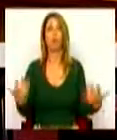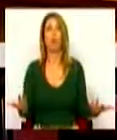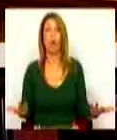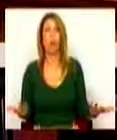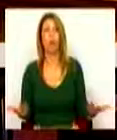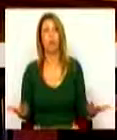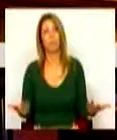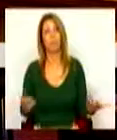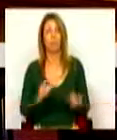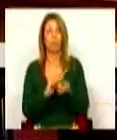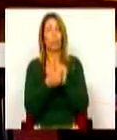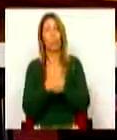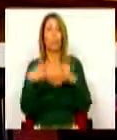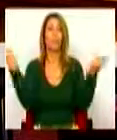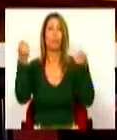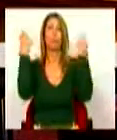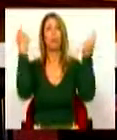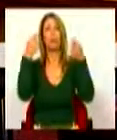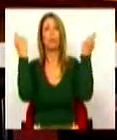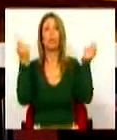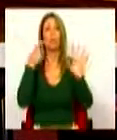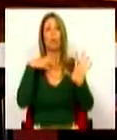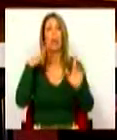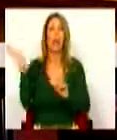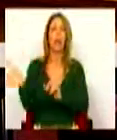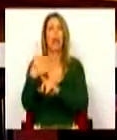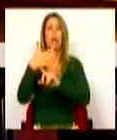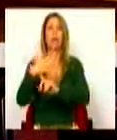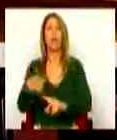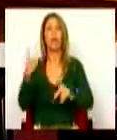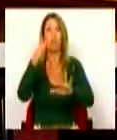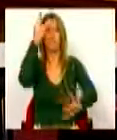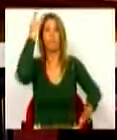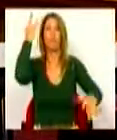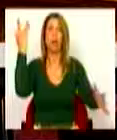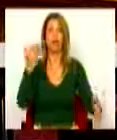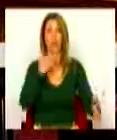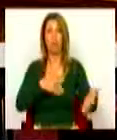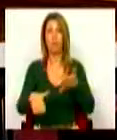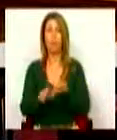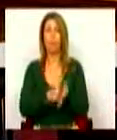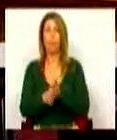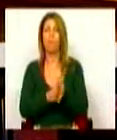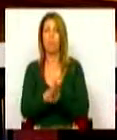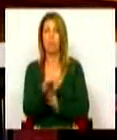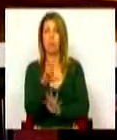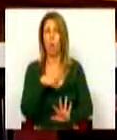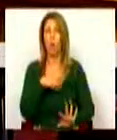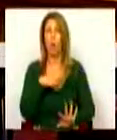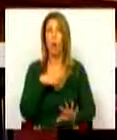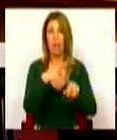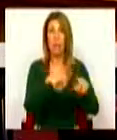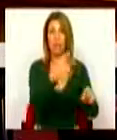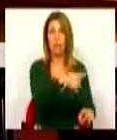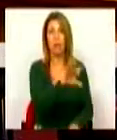o populismo e nacionalismo fáceis, que exploram o medo da diferença, a